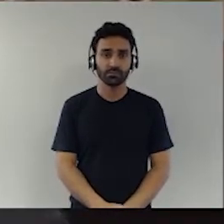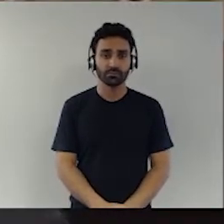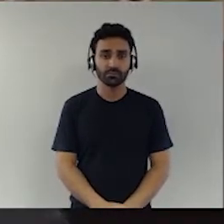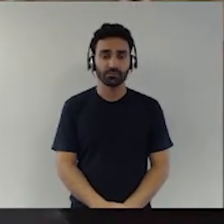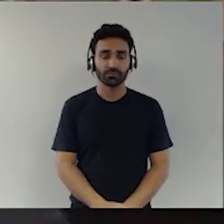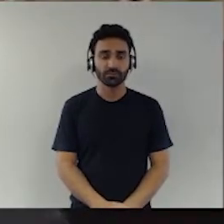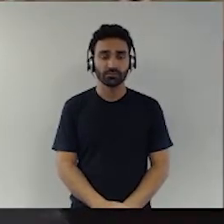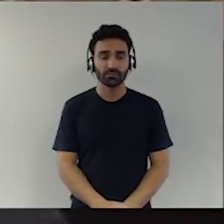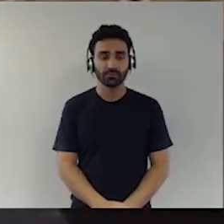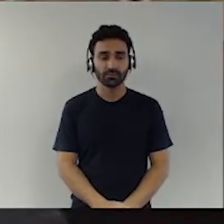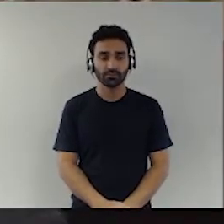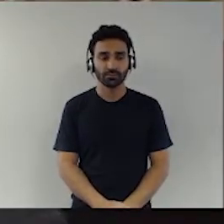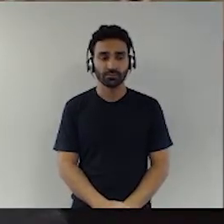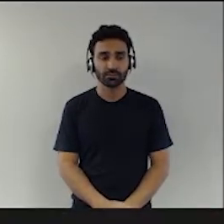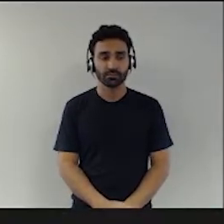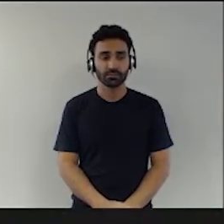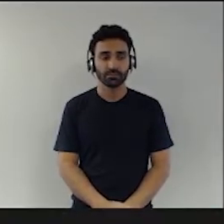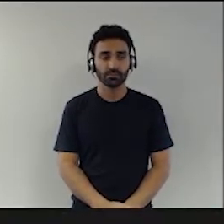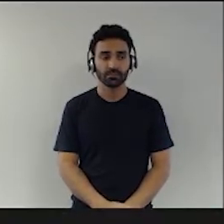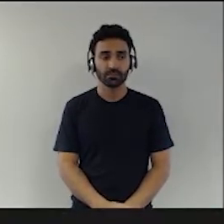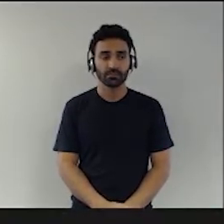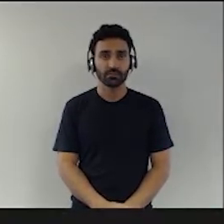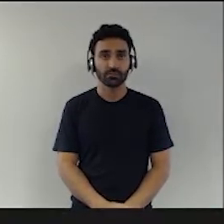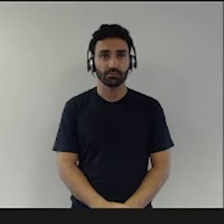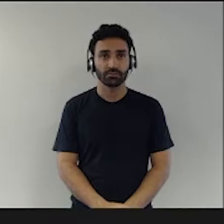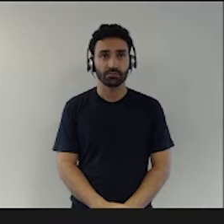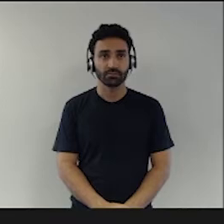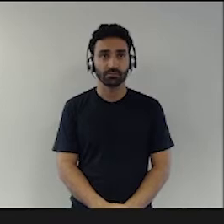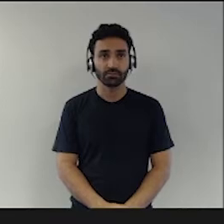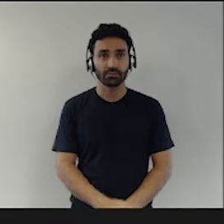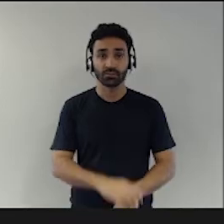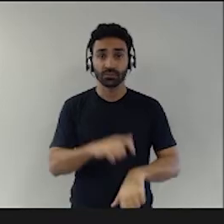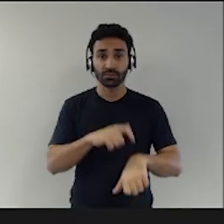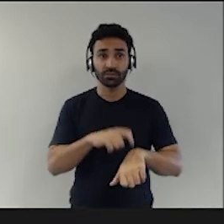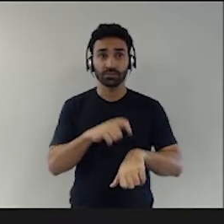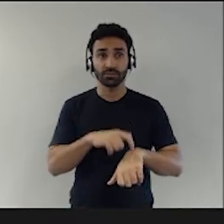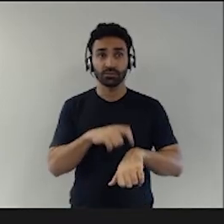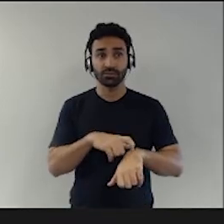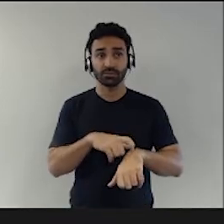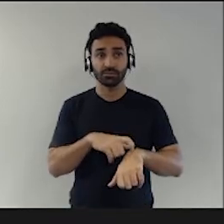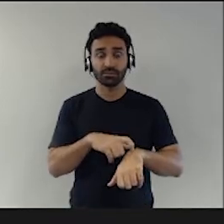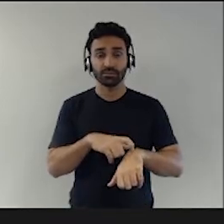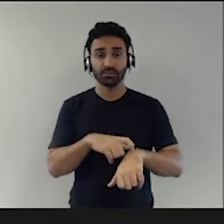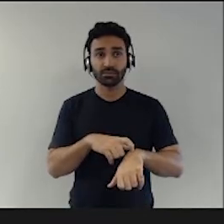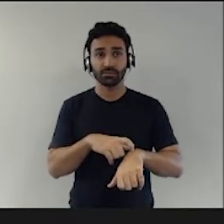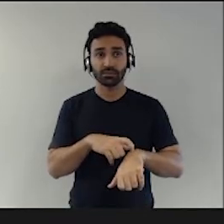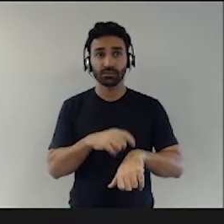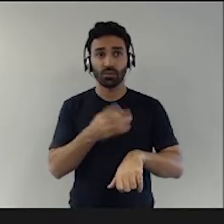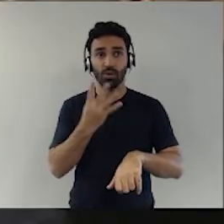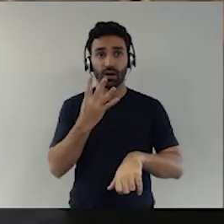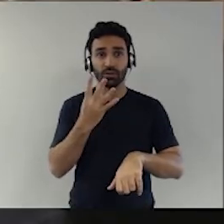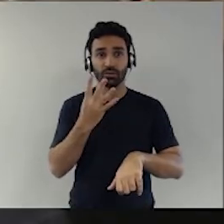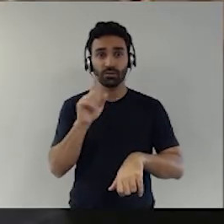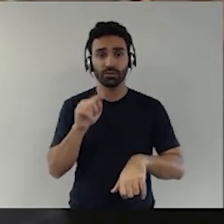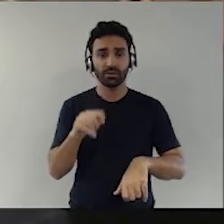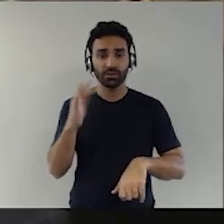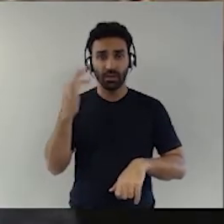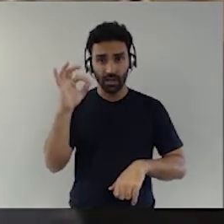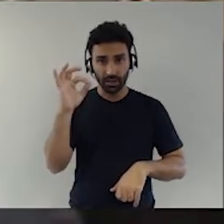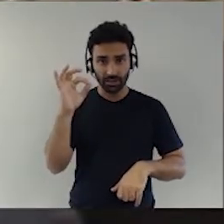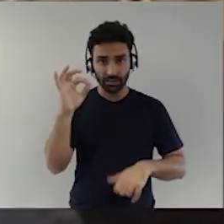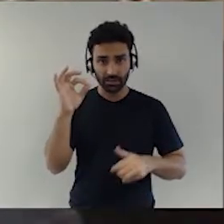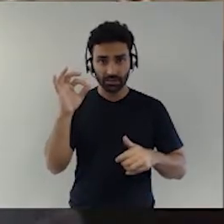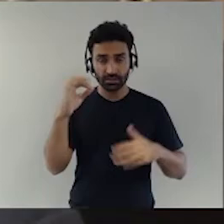Doutor Chaimo. Oi. O painel termina às 16h10. Então,